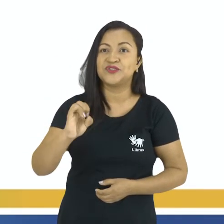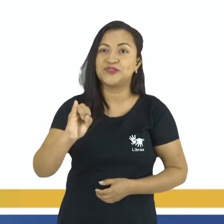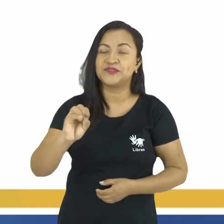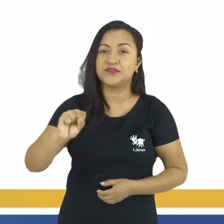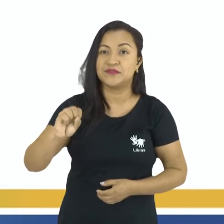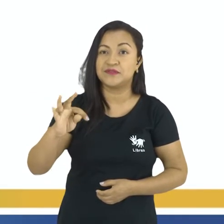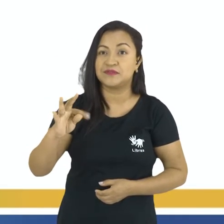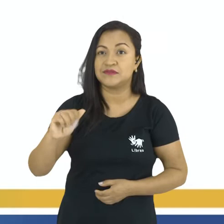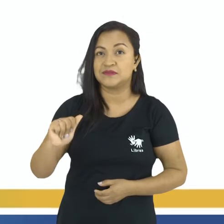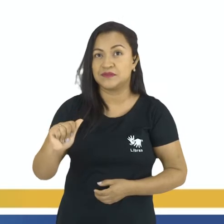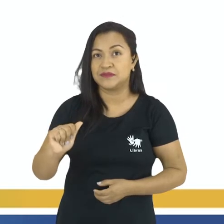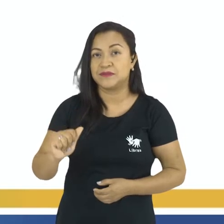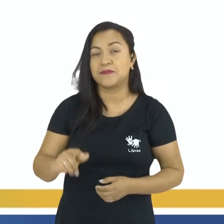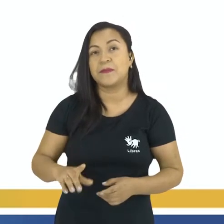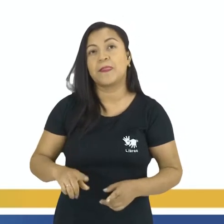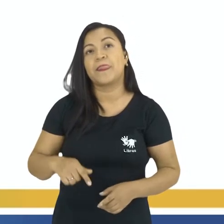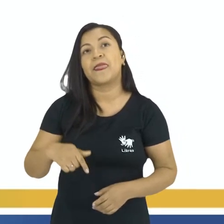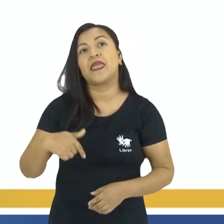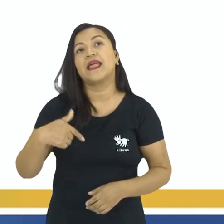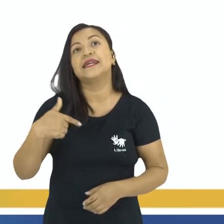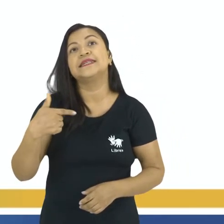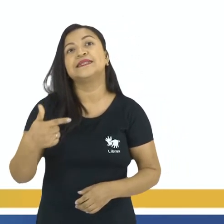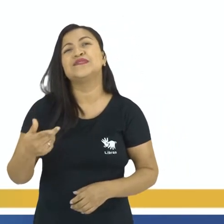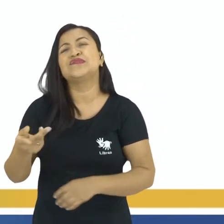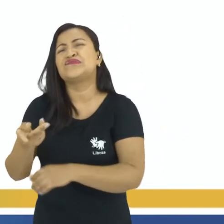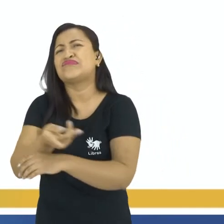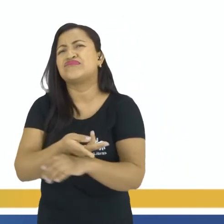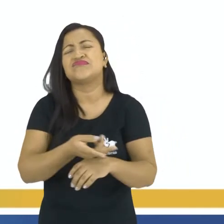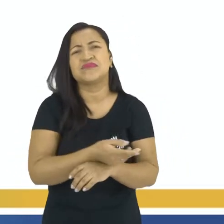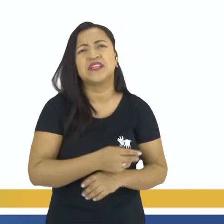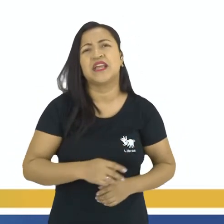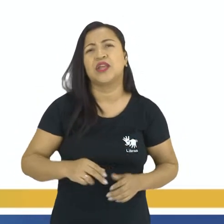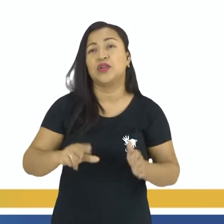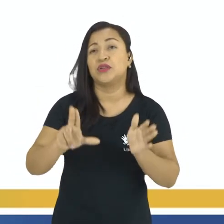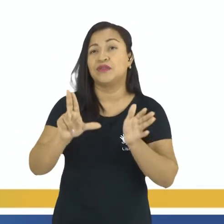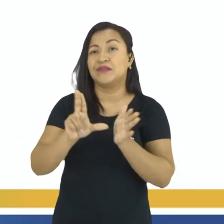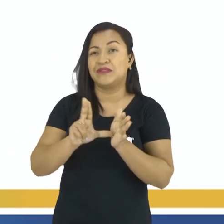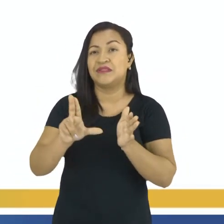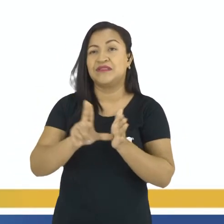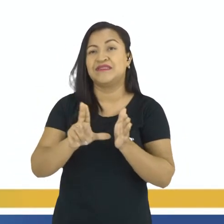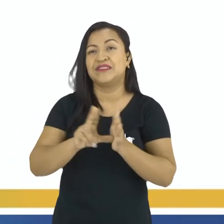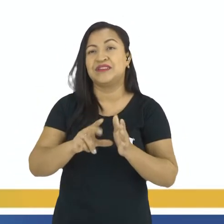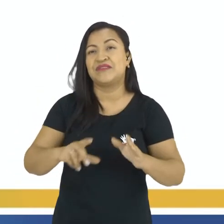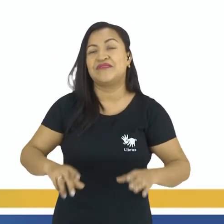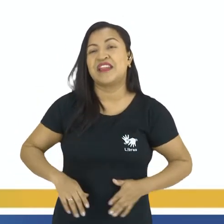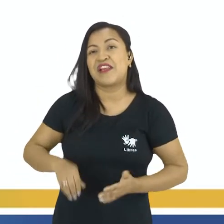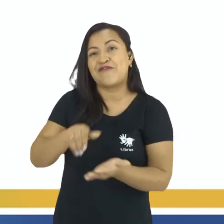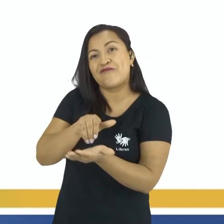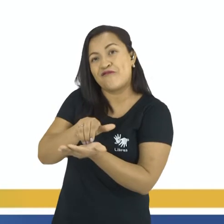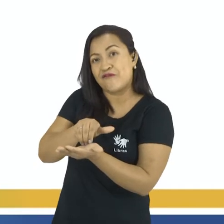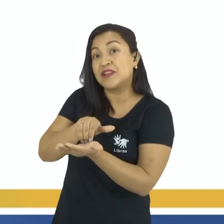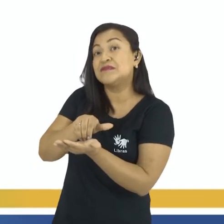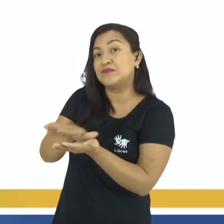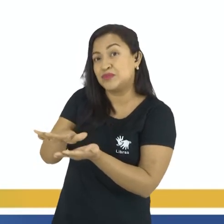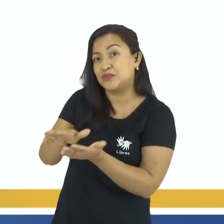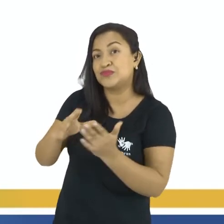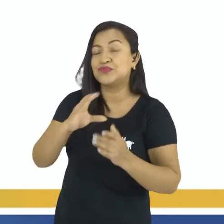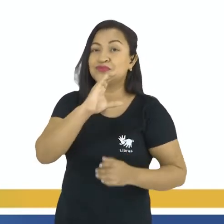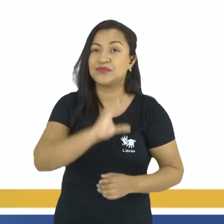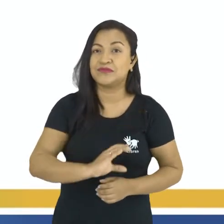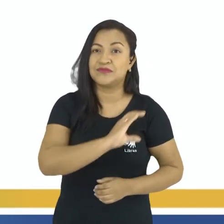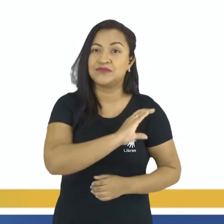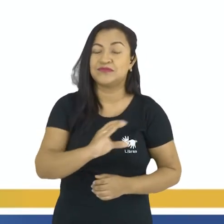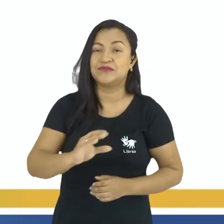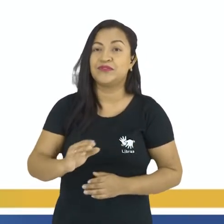gente, a perseguição que Martinho Lutero sofreu, que ele foi excomungado, ele ficou recluso